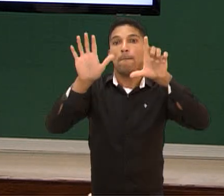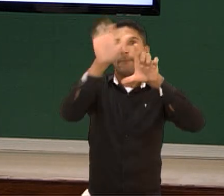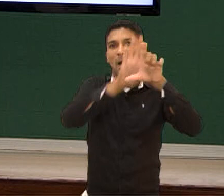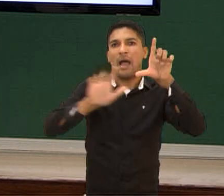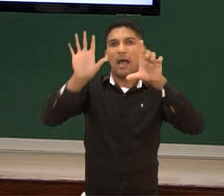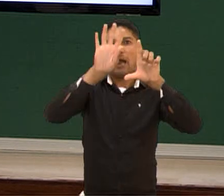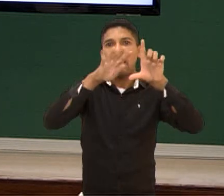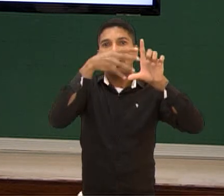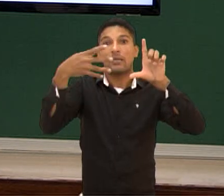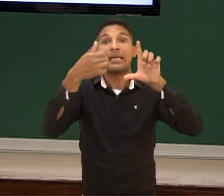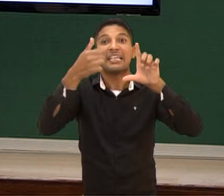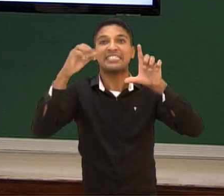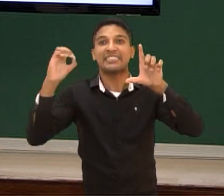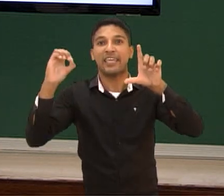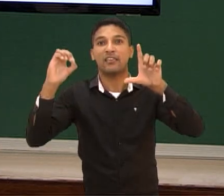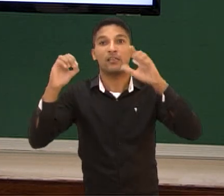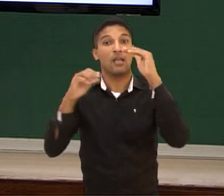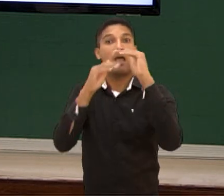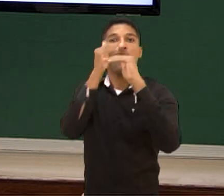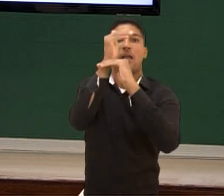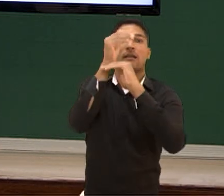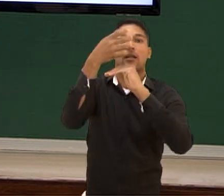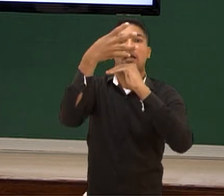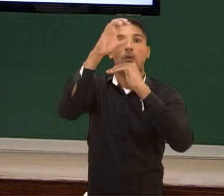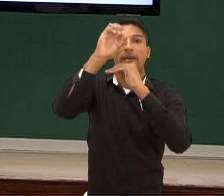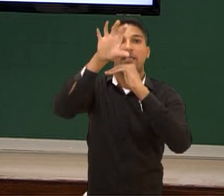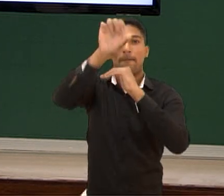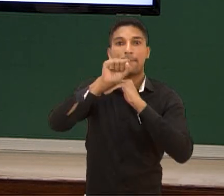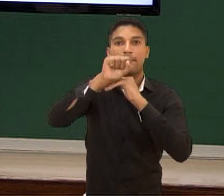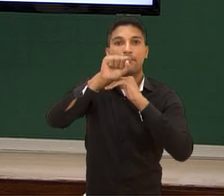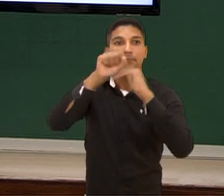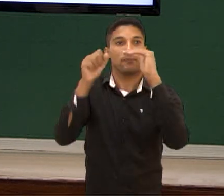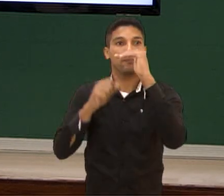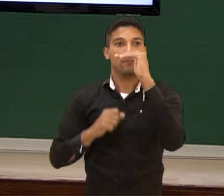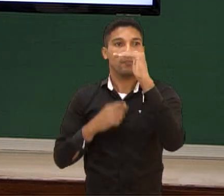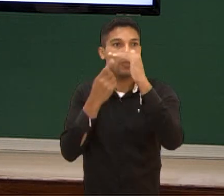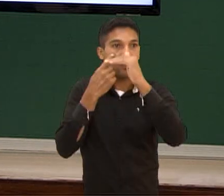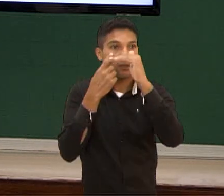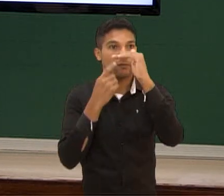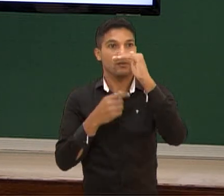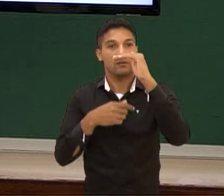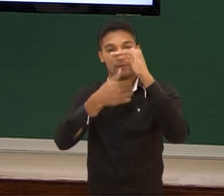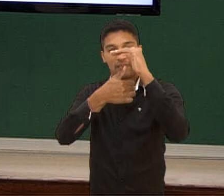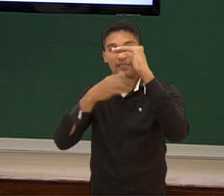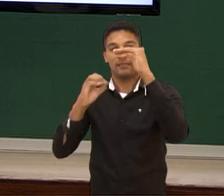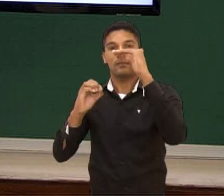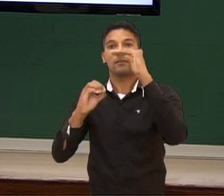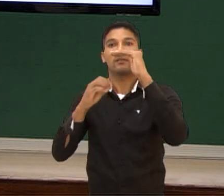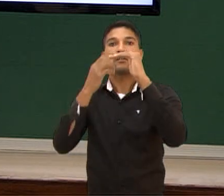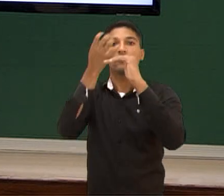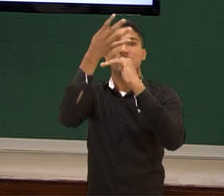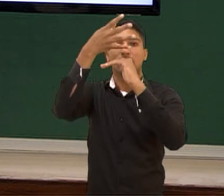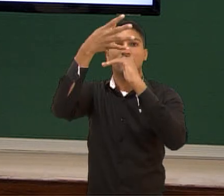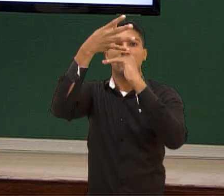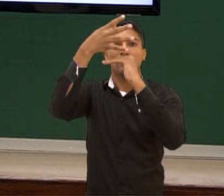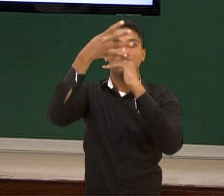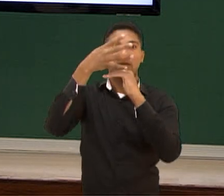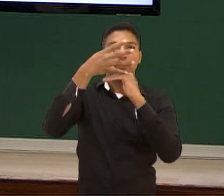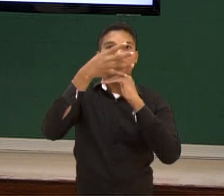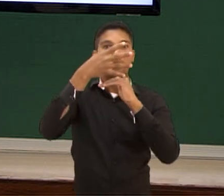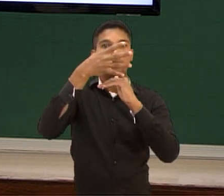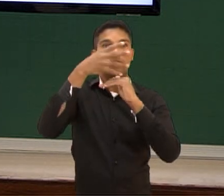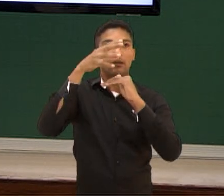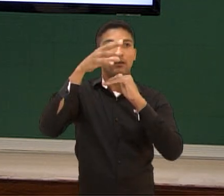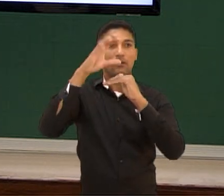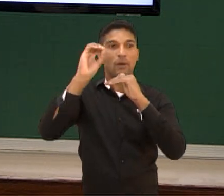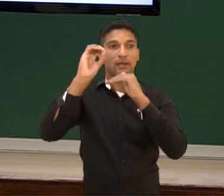também transformar em um número decimal, da minha fração decimal, num número decimal. Eu tenho aqui no 100,